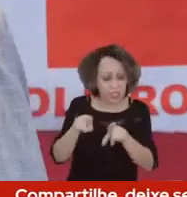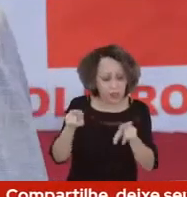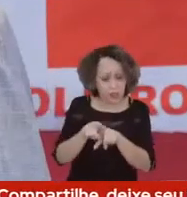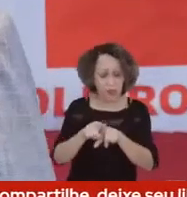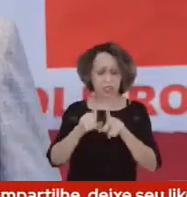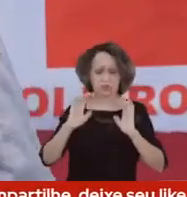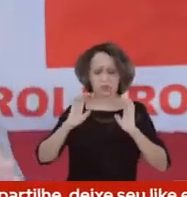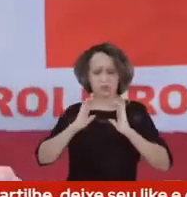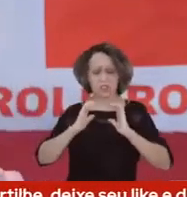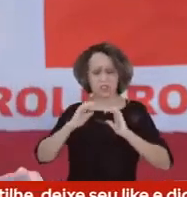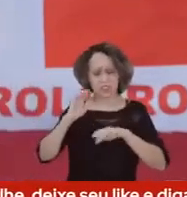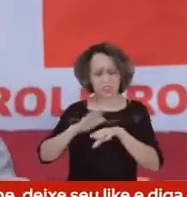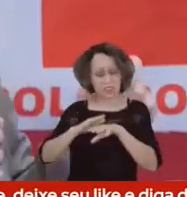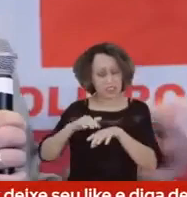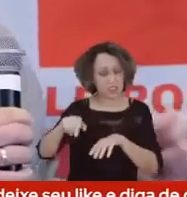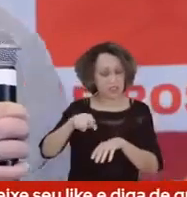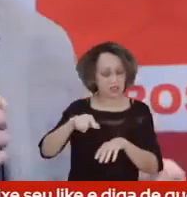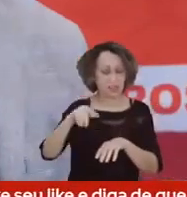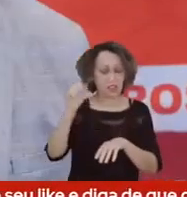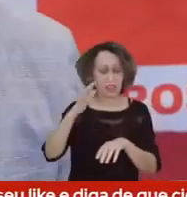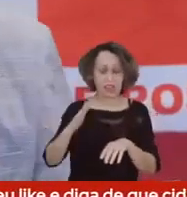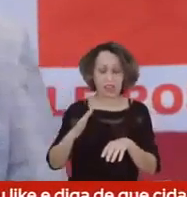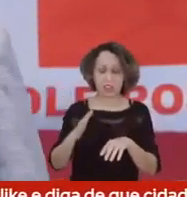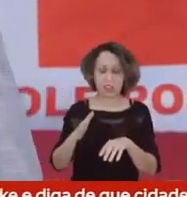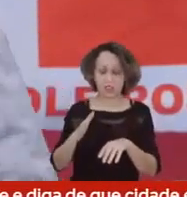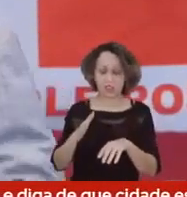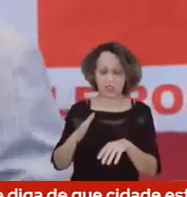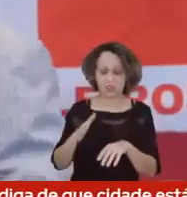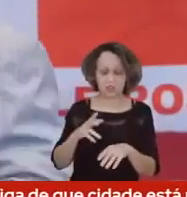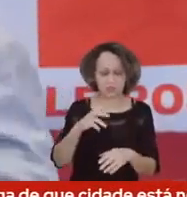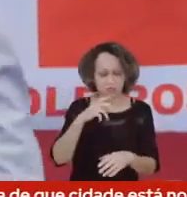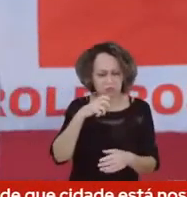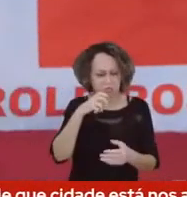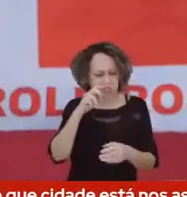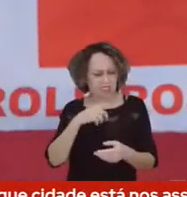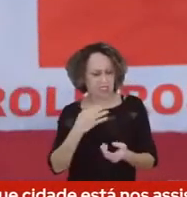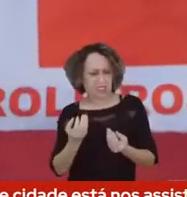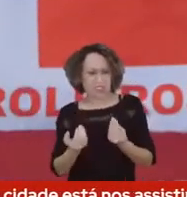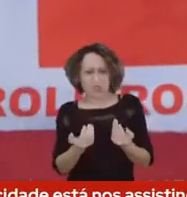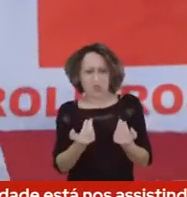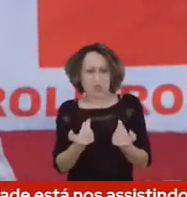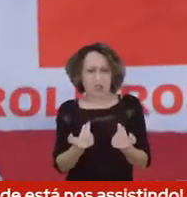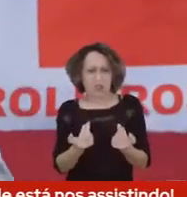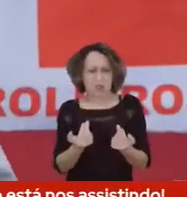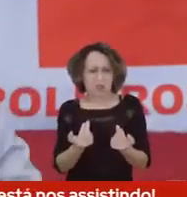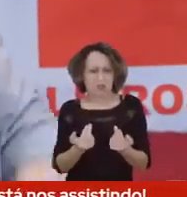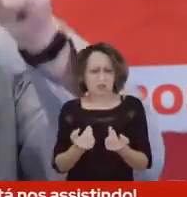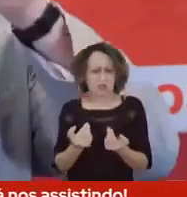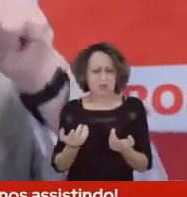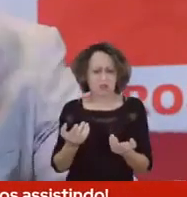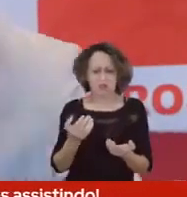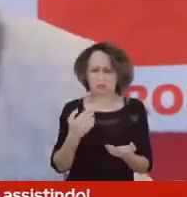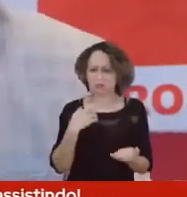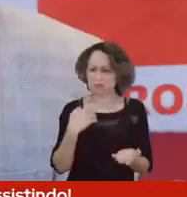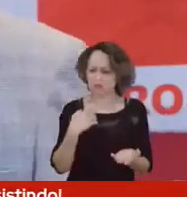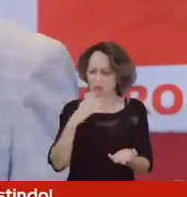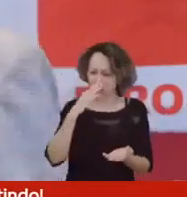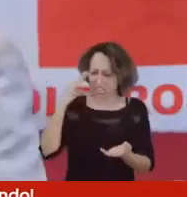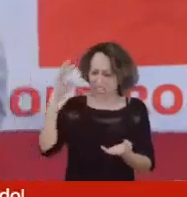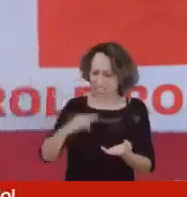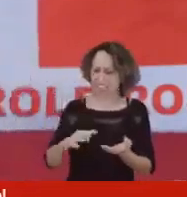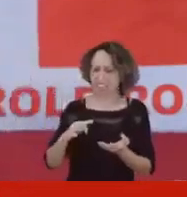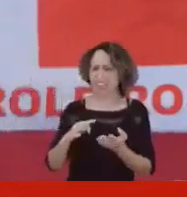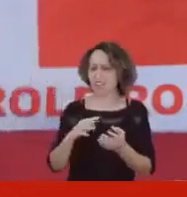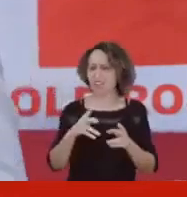Brasil. Uma empresa que não era uma empresa de petróleo. Era uma empresa muito mais do que isso. Era uma empresa ligada ao desenvolvimento